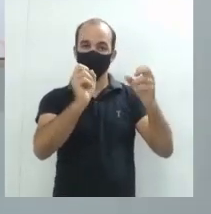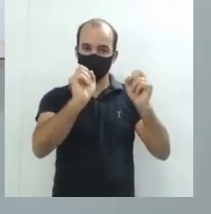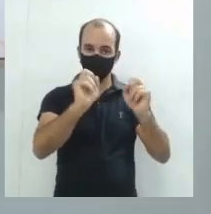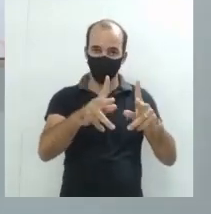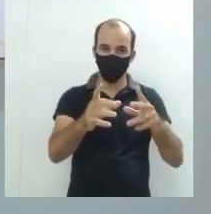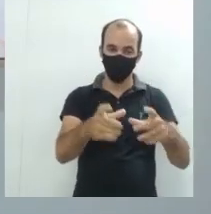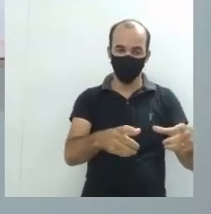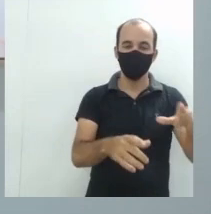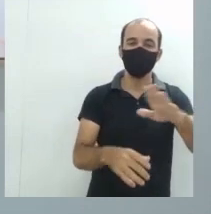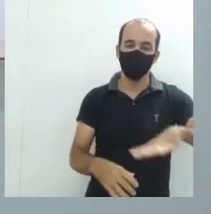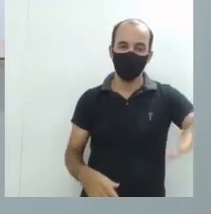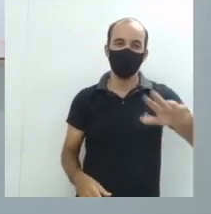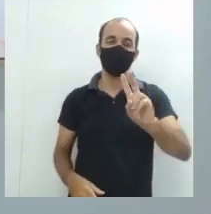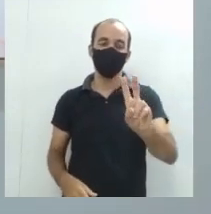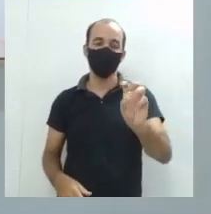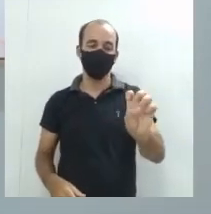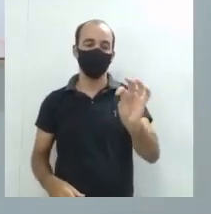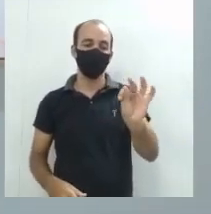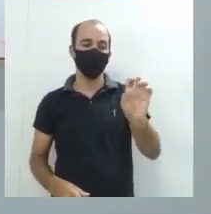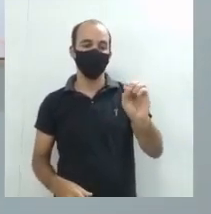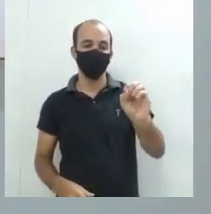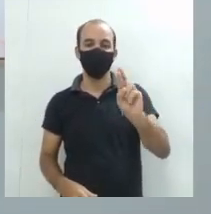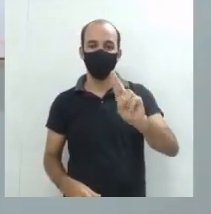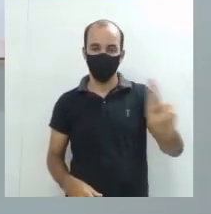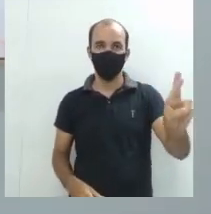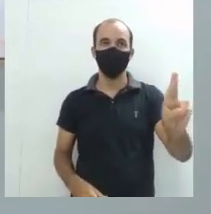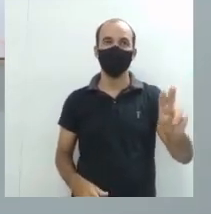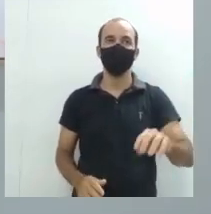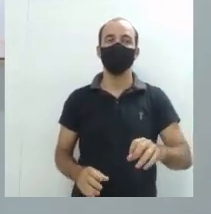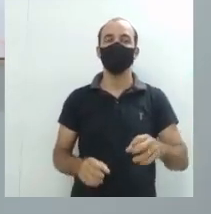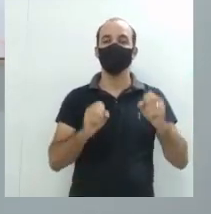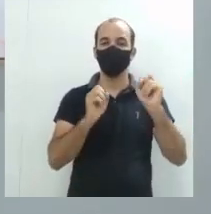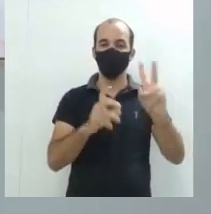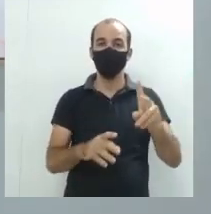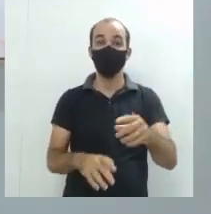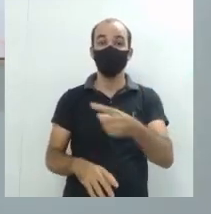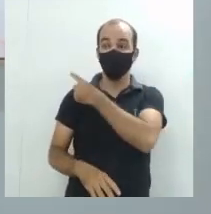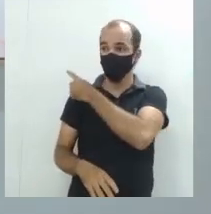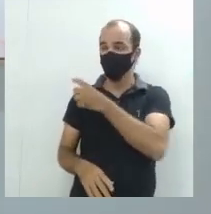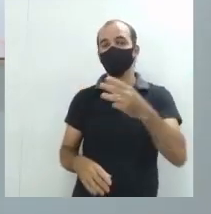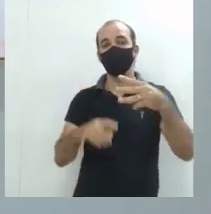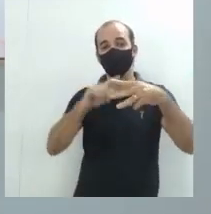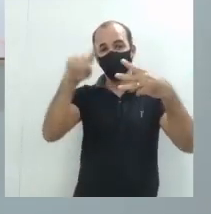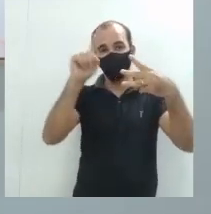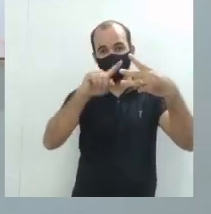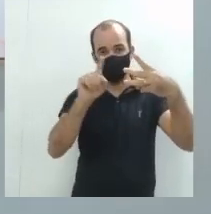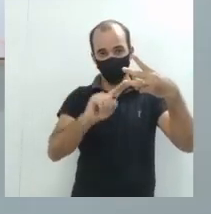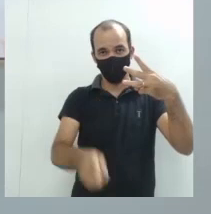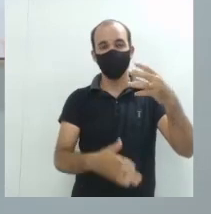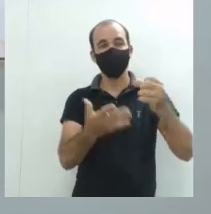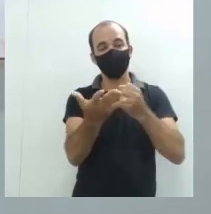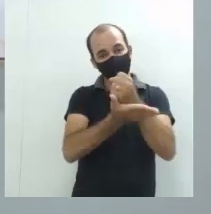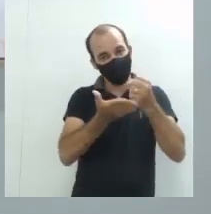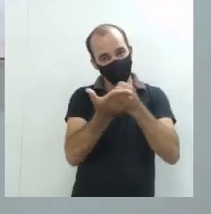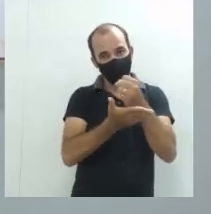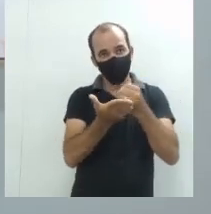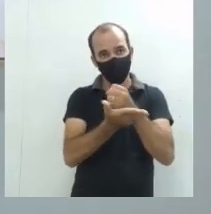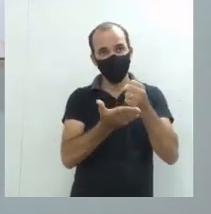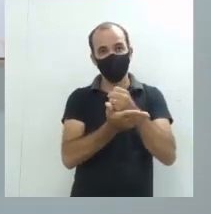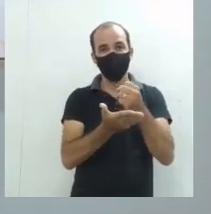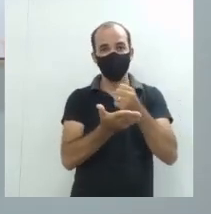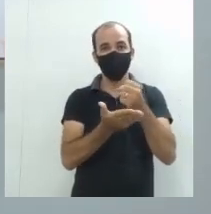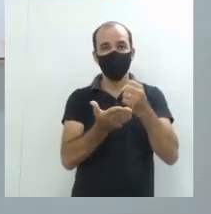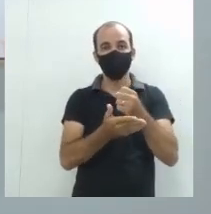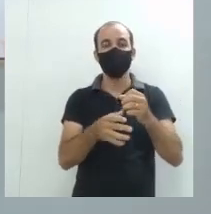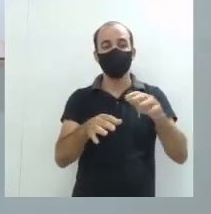o mesmo sentido do vetor deslocamento. Olha aí, olha a carteira de identidade da velocidade